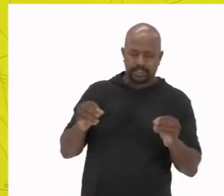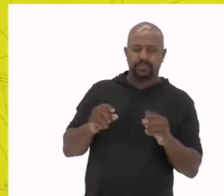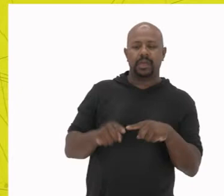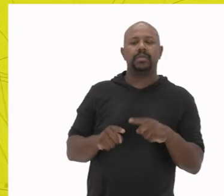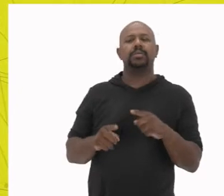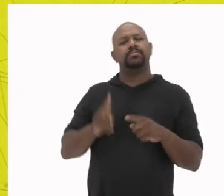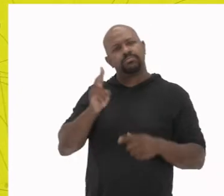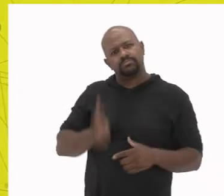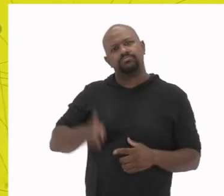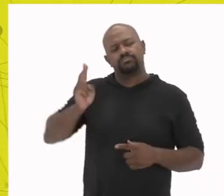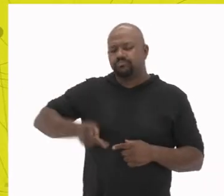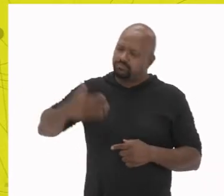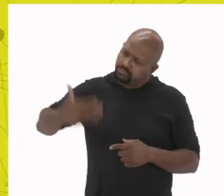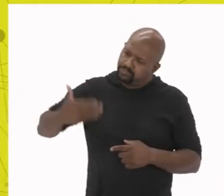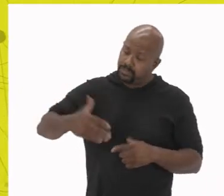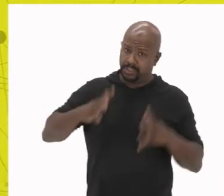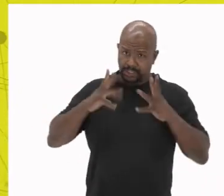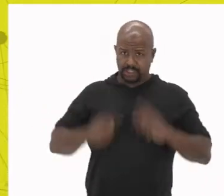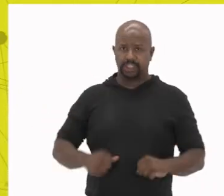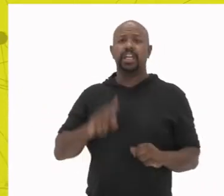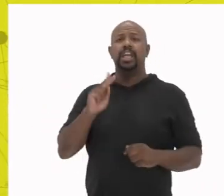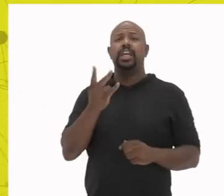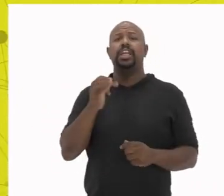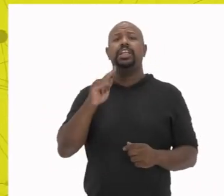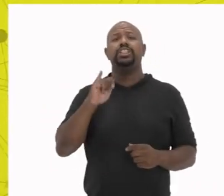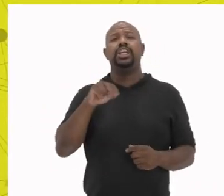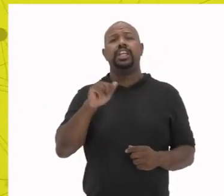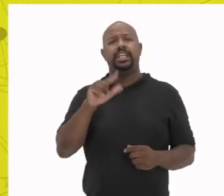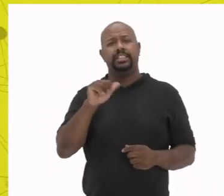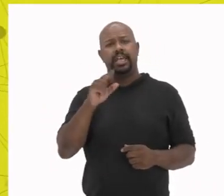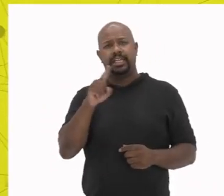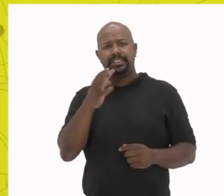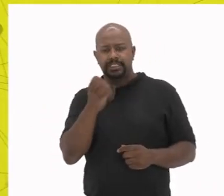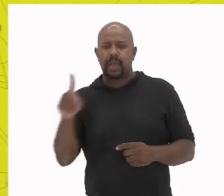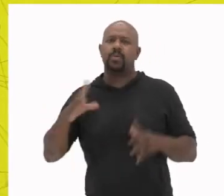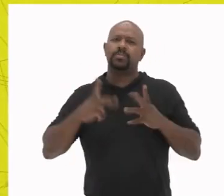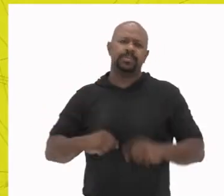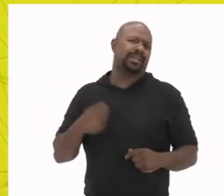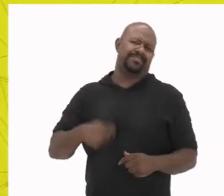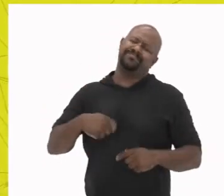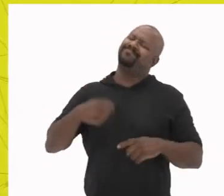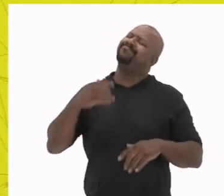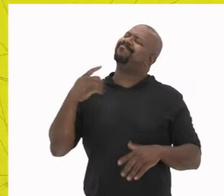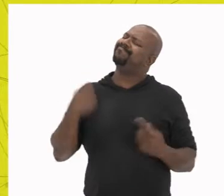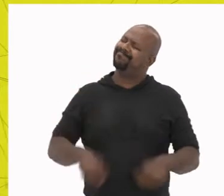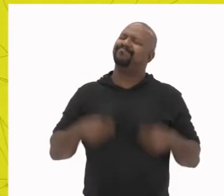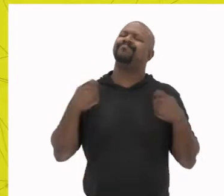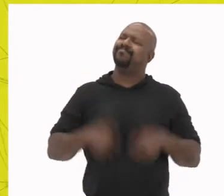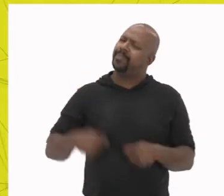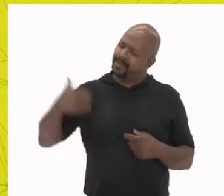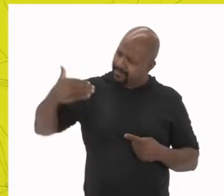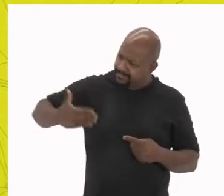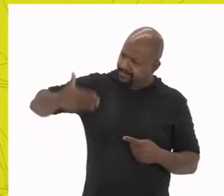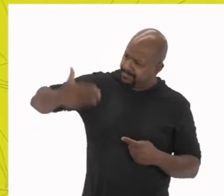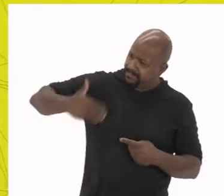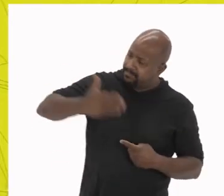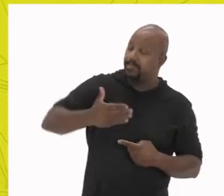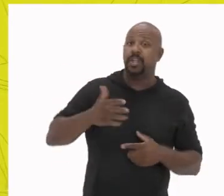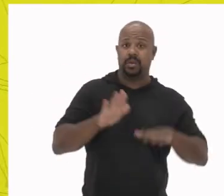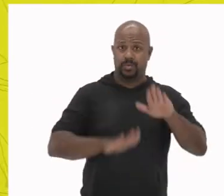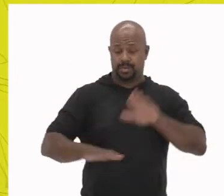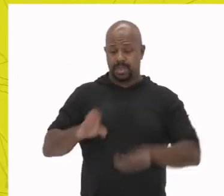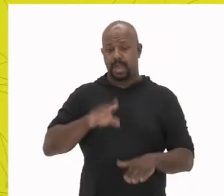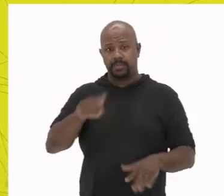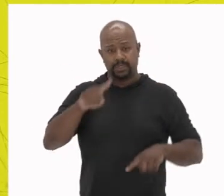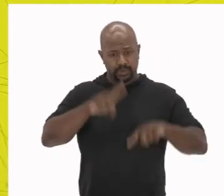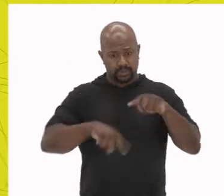ou curativa consiste nas rotinas de higienização dos acervos. A higienização é uma prática necessária e deve seguir uma